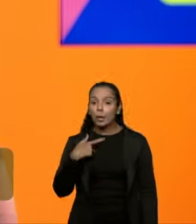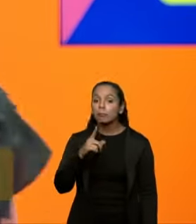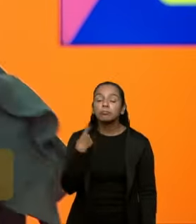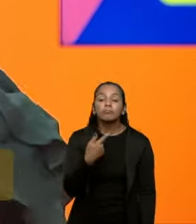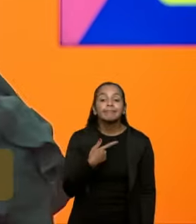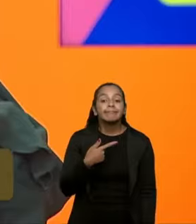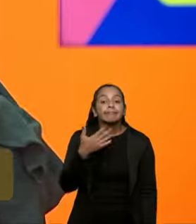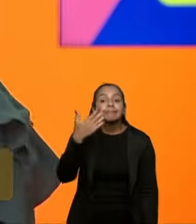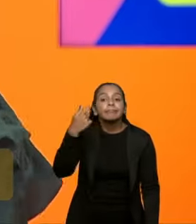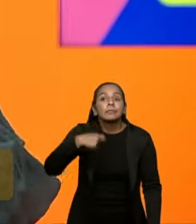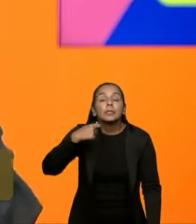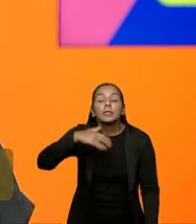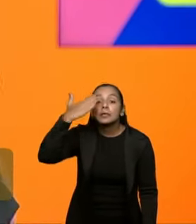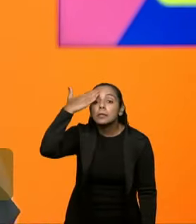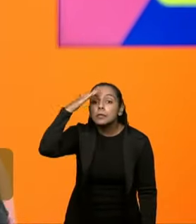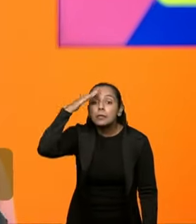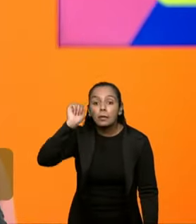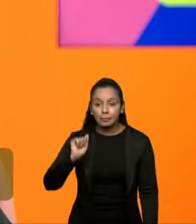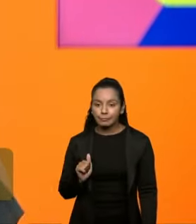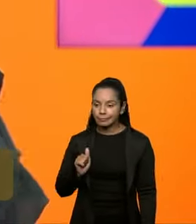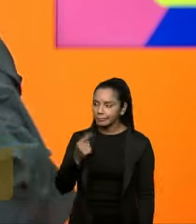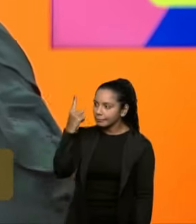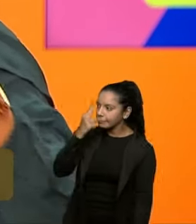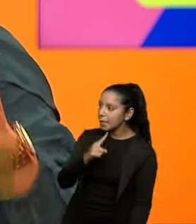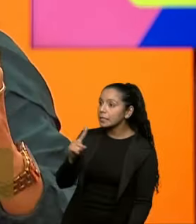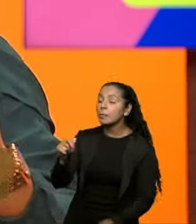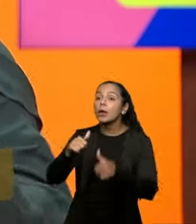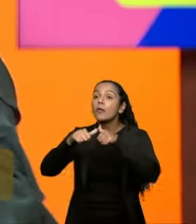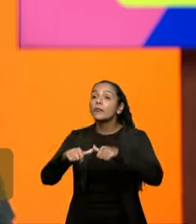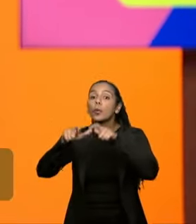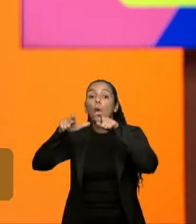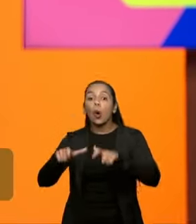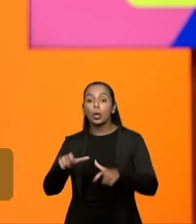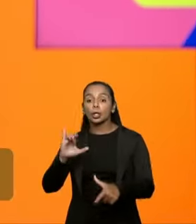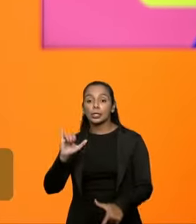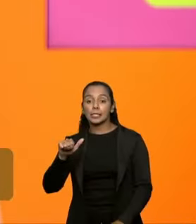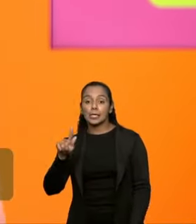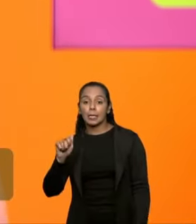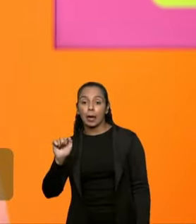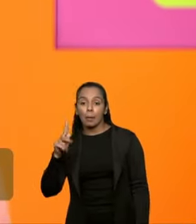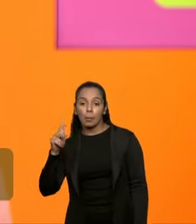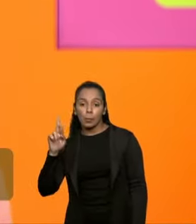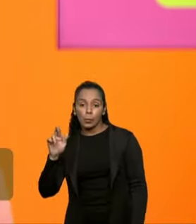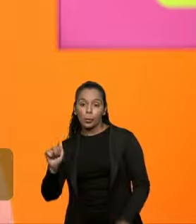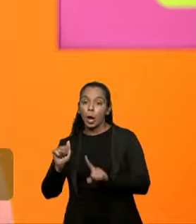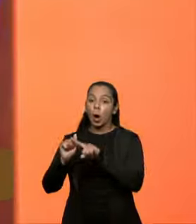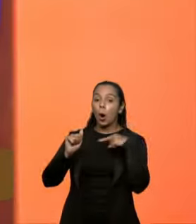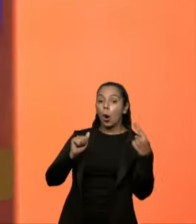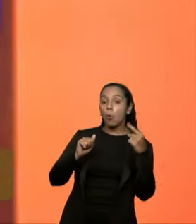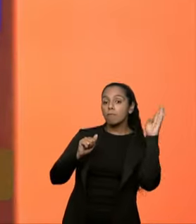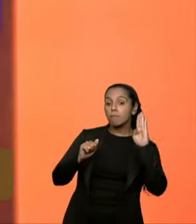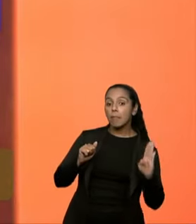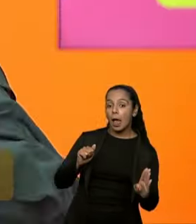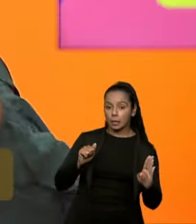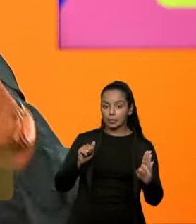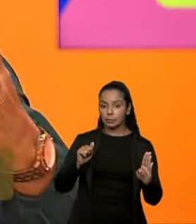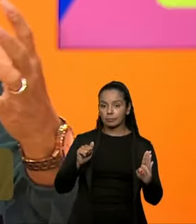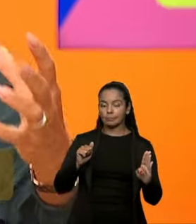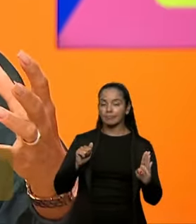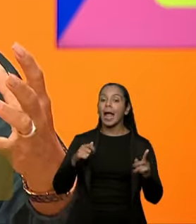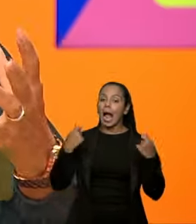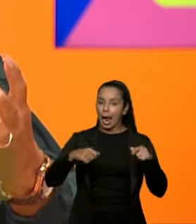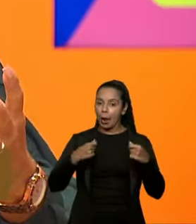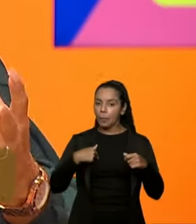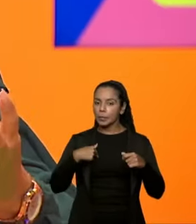quanto, na semana, eu fico mais tempo em Singapura ou no Brasil? E aí eu tenho que me adequar a